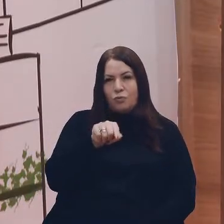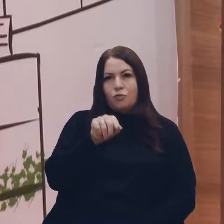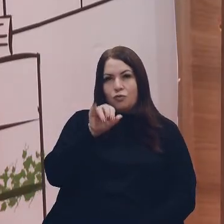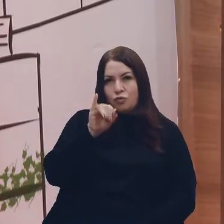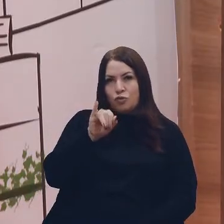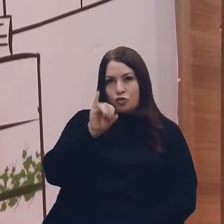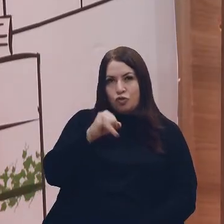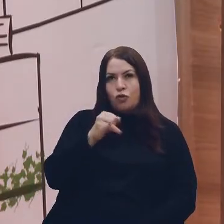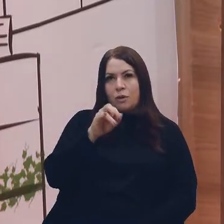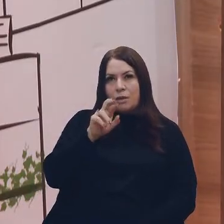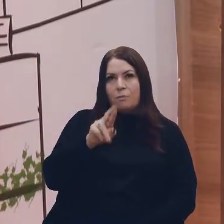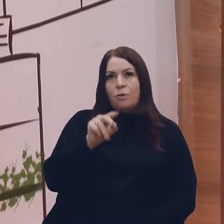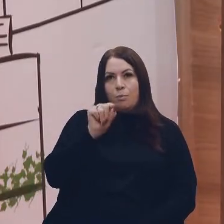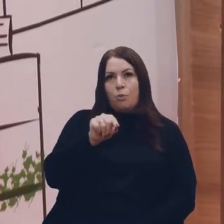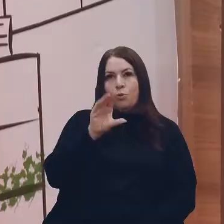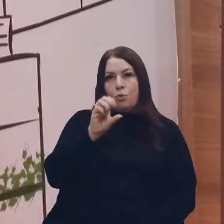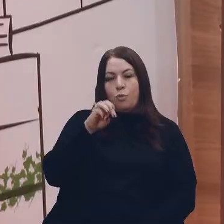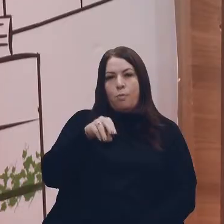rockjr.com.br,